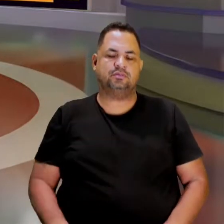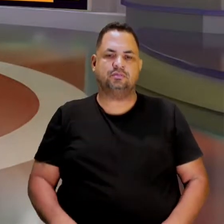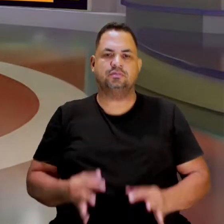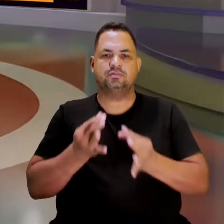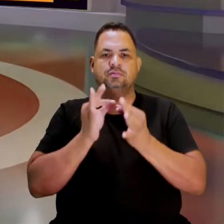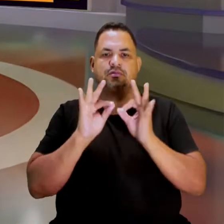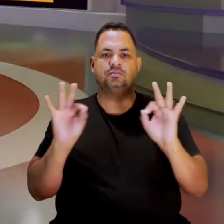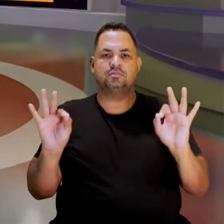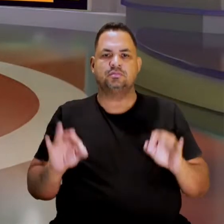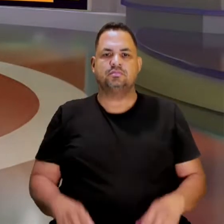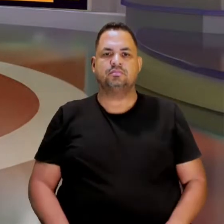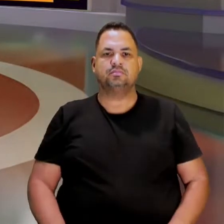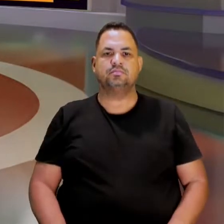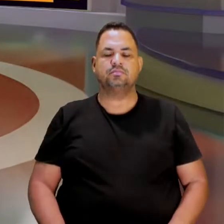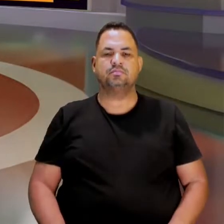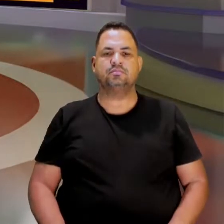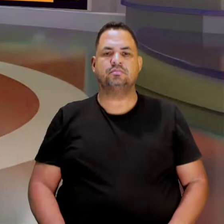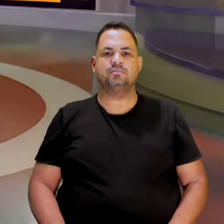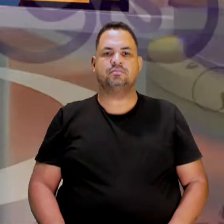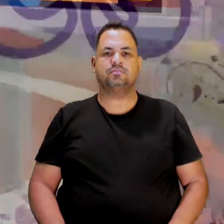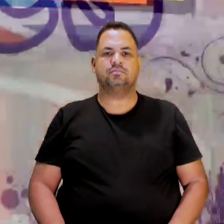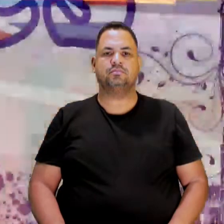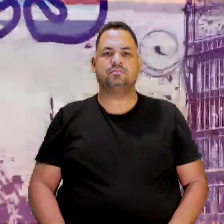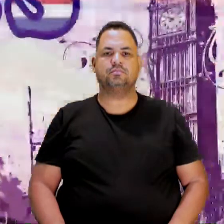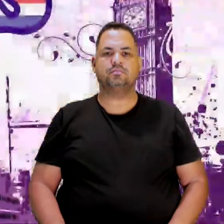simples. Vamos começar? Let's begin?